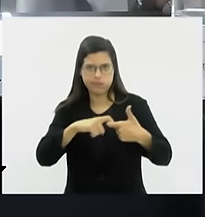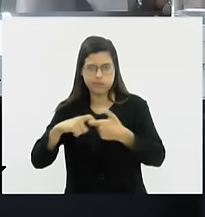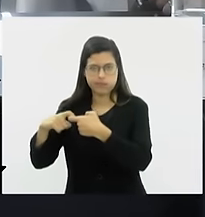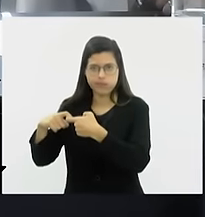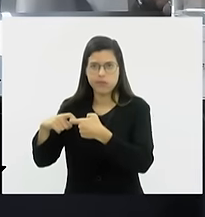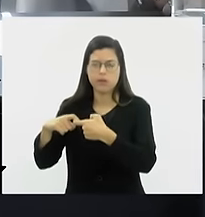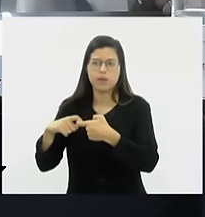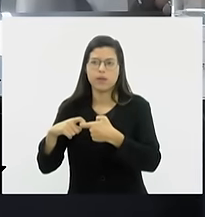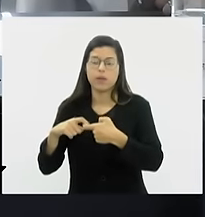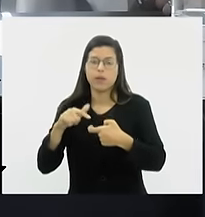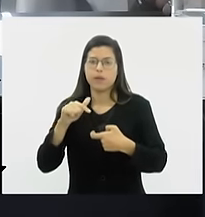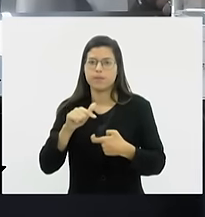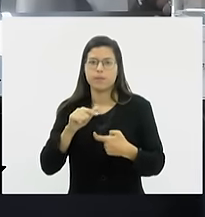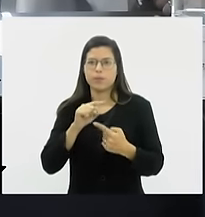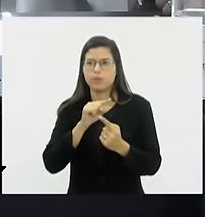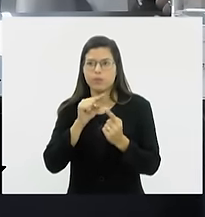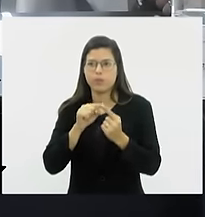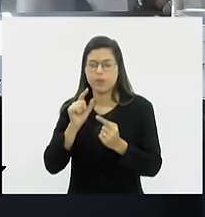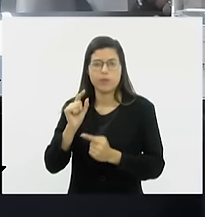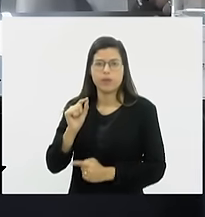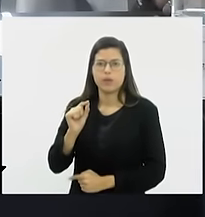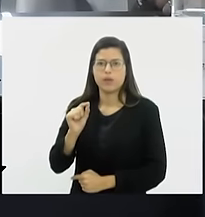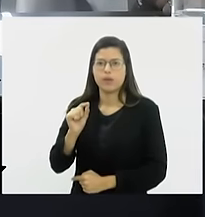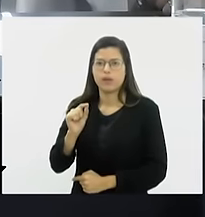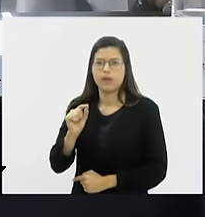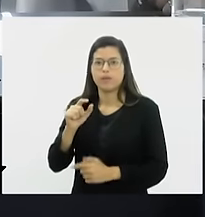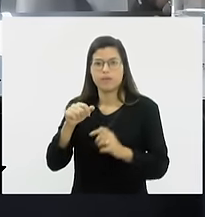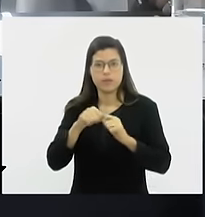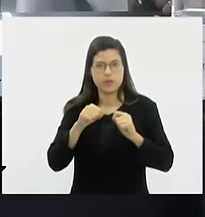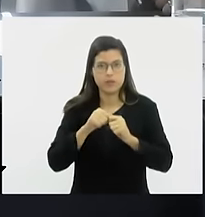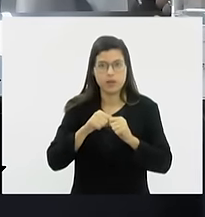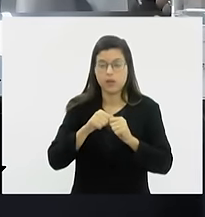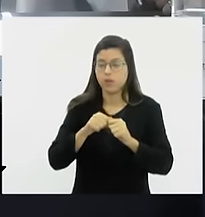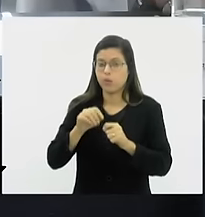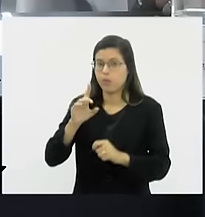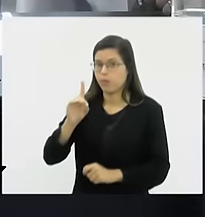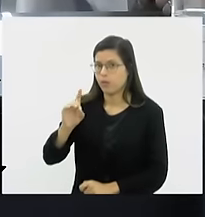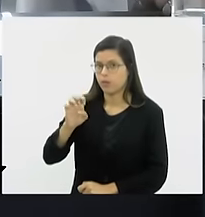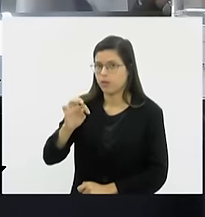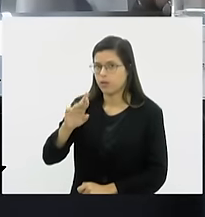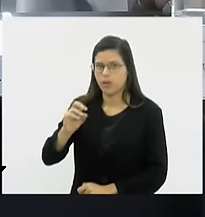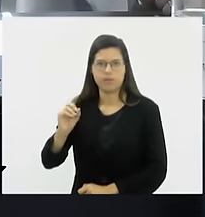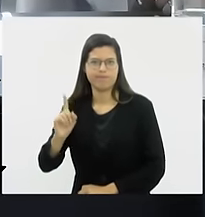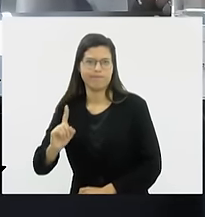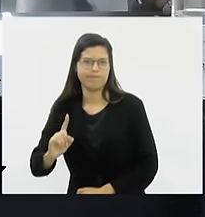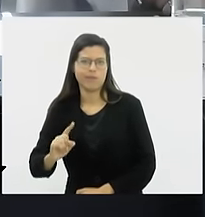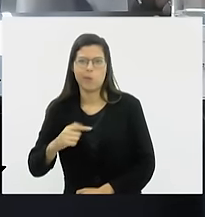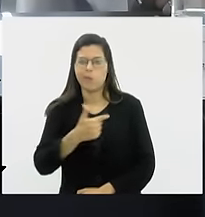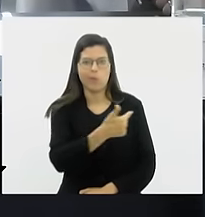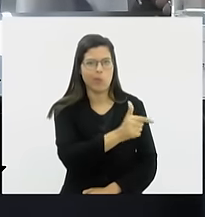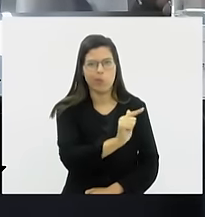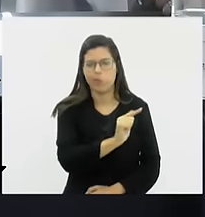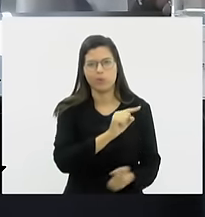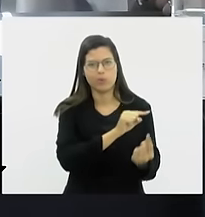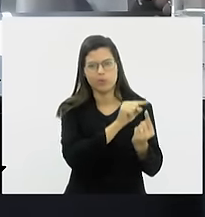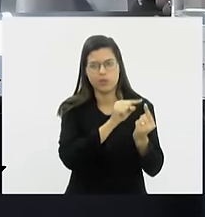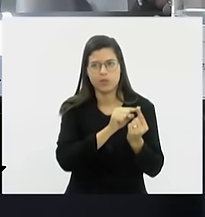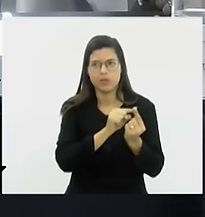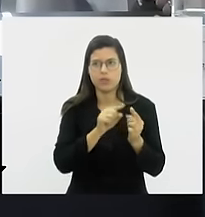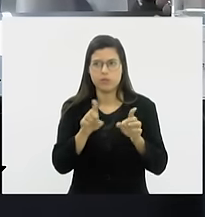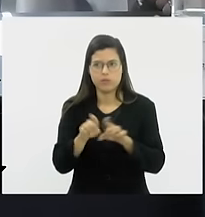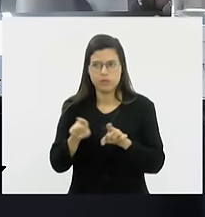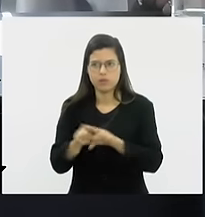vista que não estavam operando para o DETRO e para as funções precípuas do DETRO, e tampouco com a presença